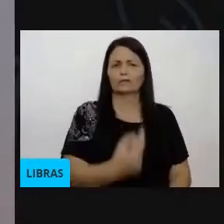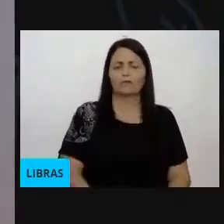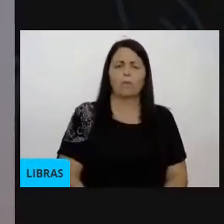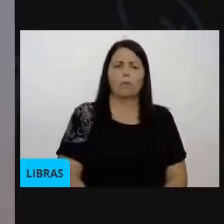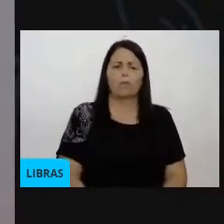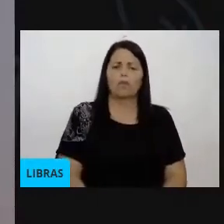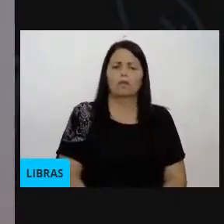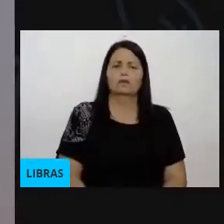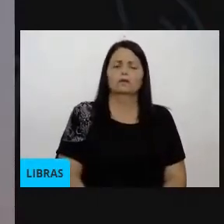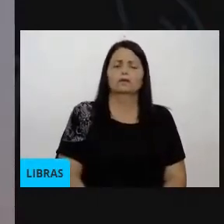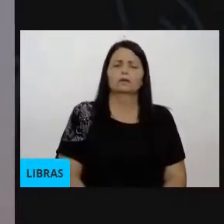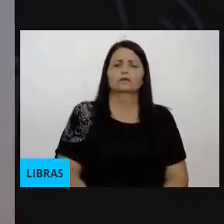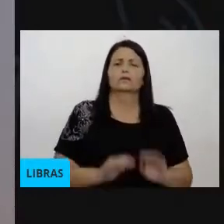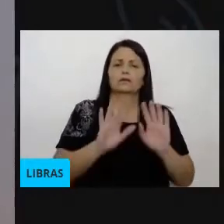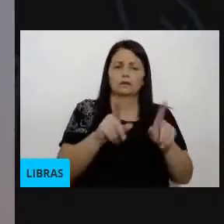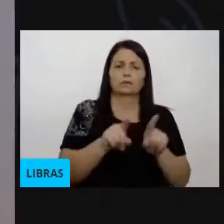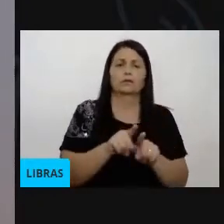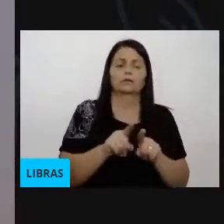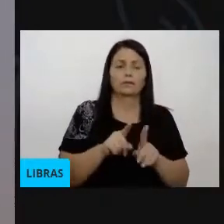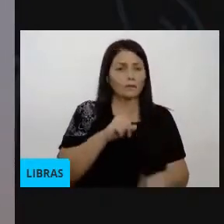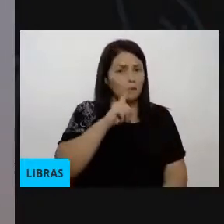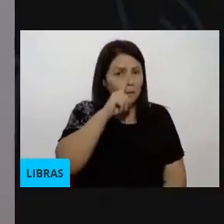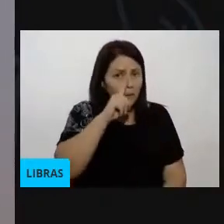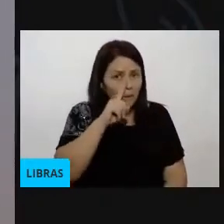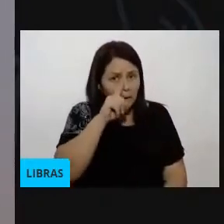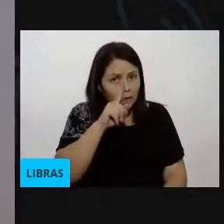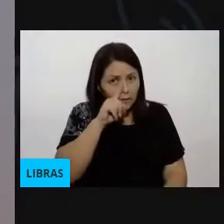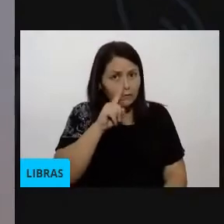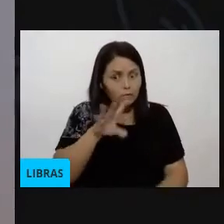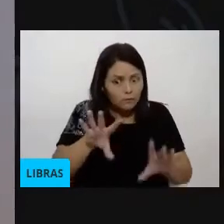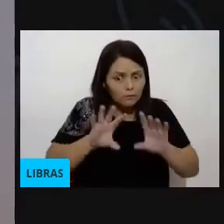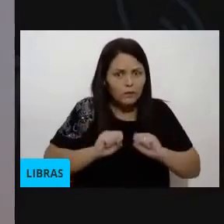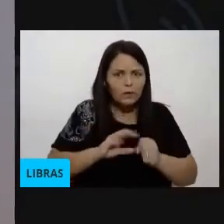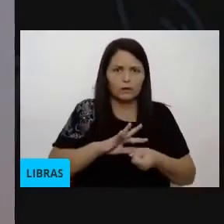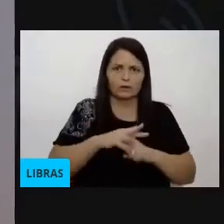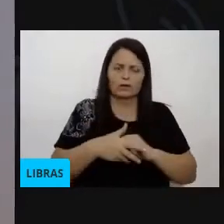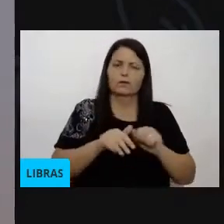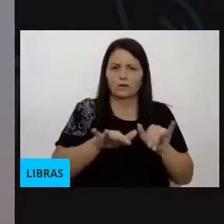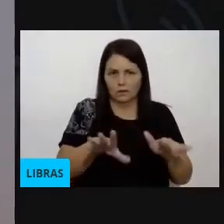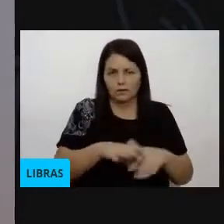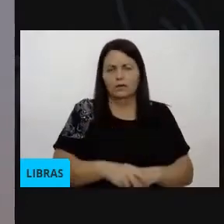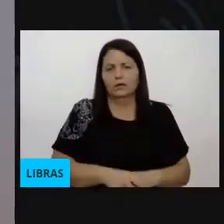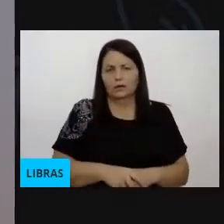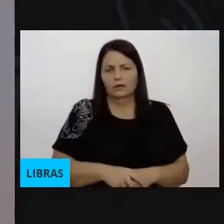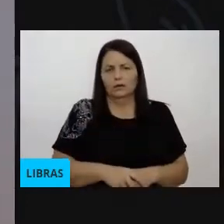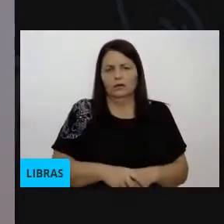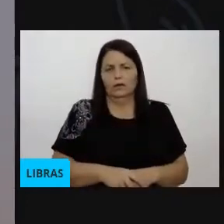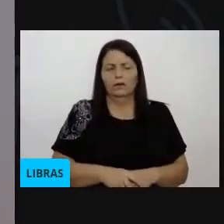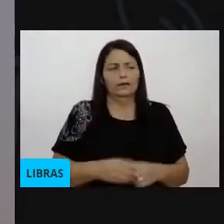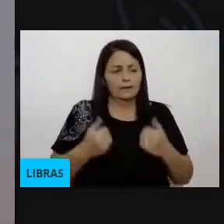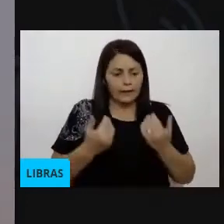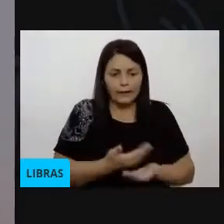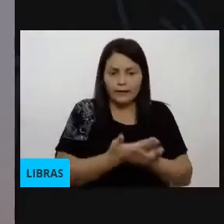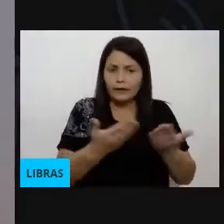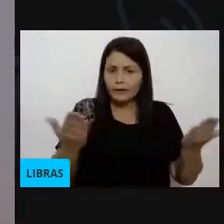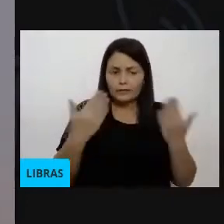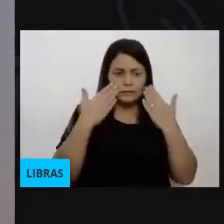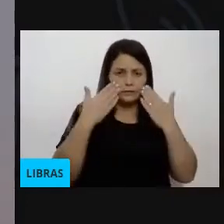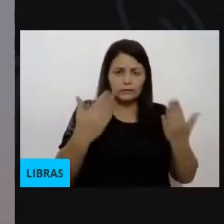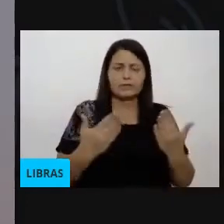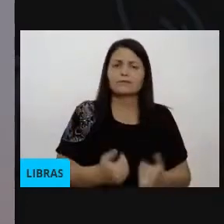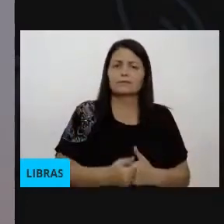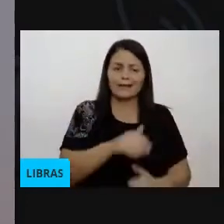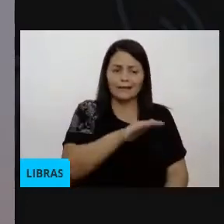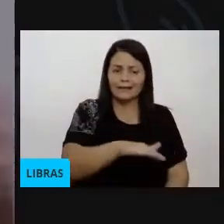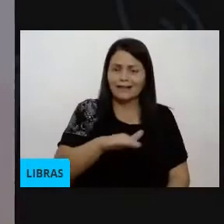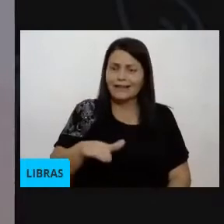Sem contar nos riscos de ter Covid, né? os riscos estão aí presentes. A criança contamina